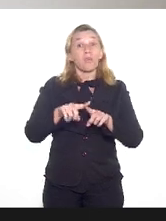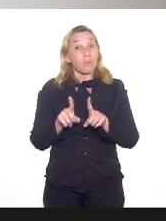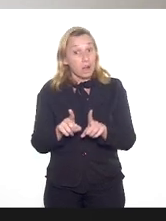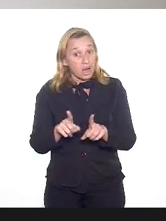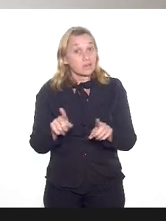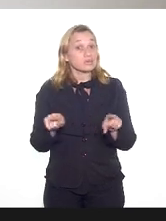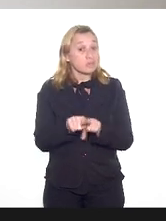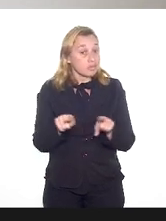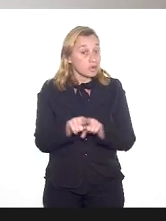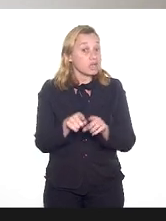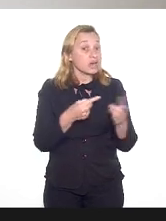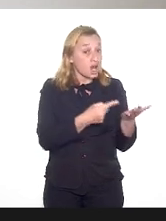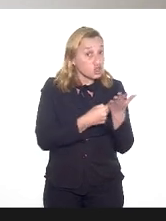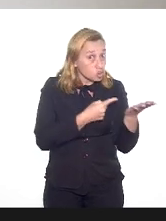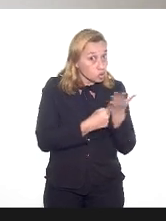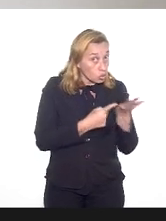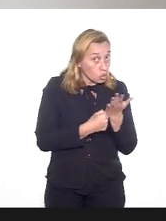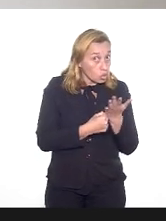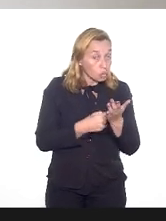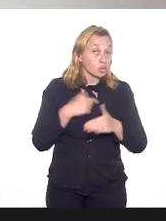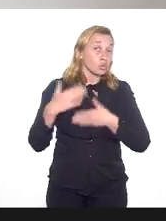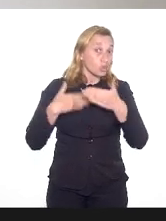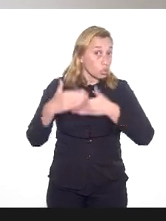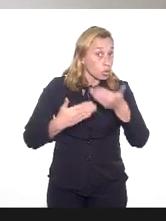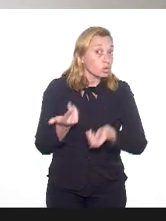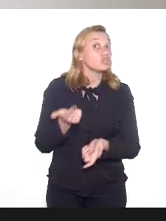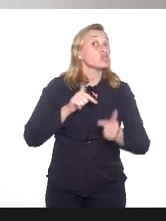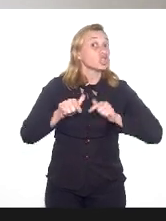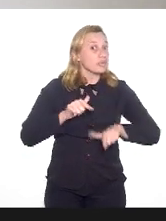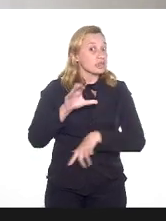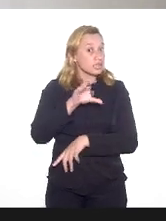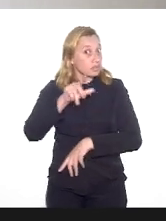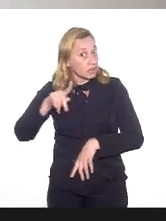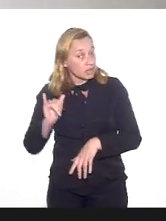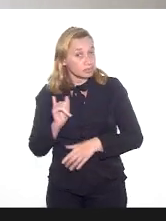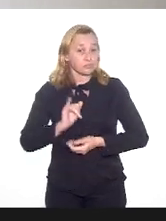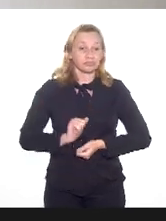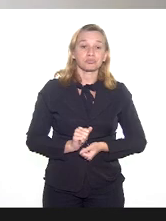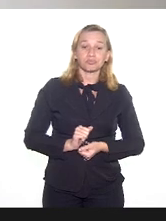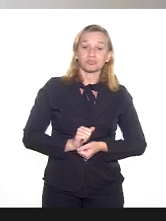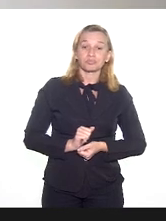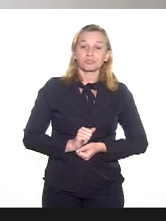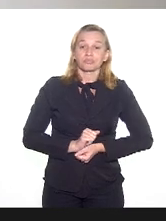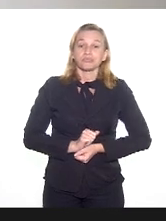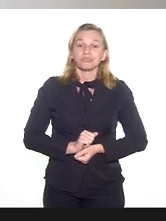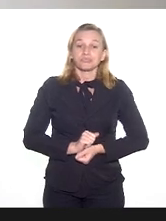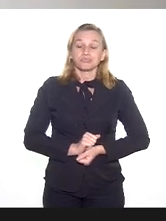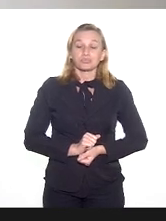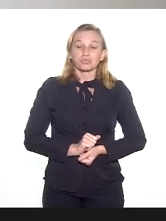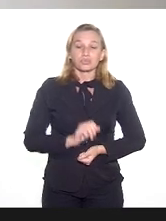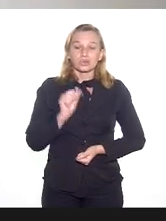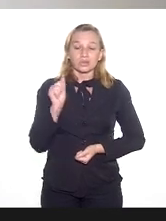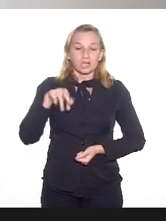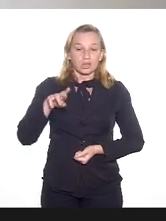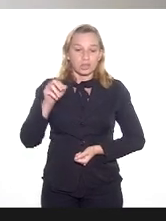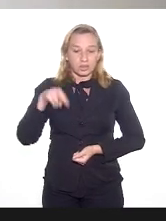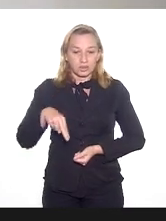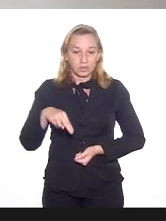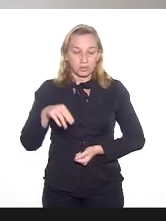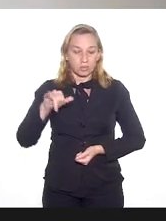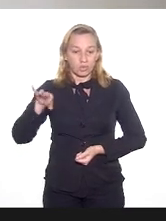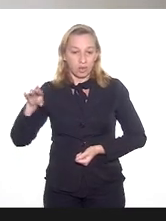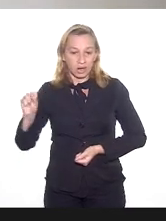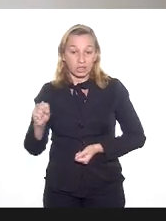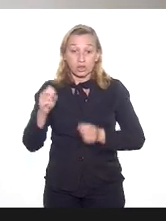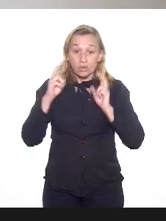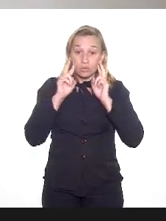trouxe também muitas contribuições ao longo dos trabalhos dessa CPI. O deputado Anderson Moraes, inclusive, que teve um olhar especial sobre